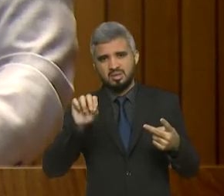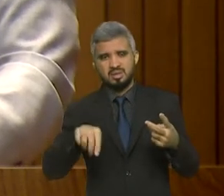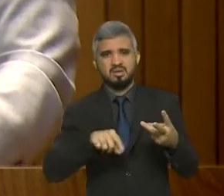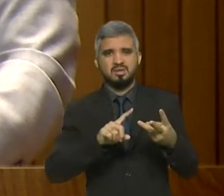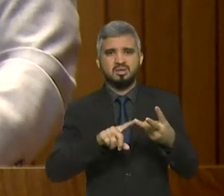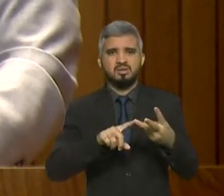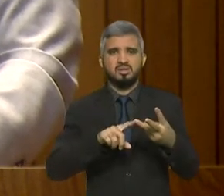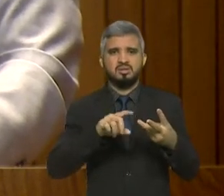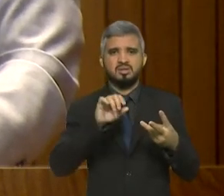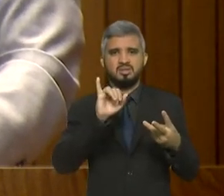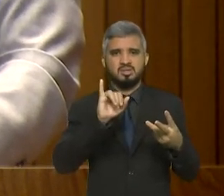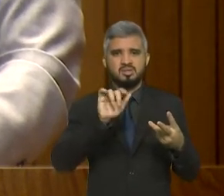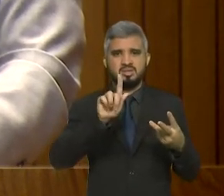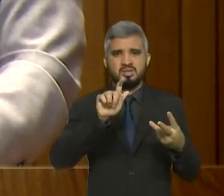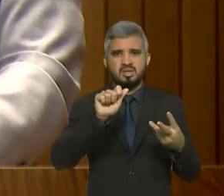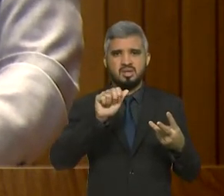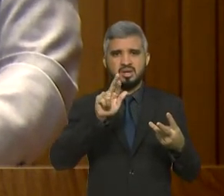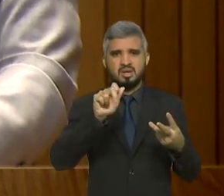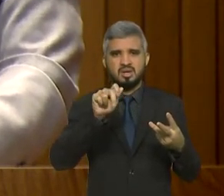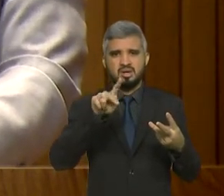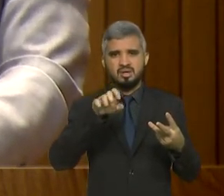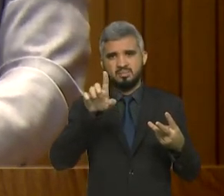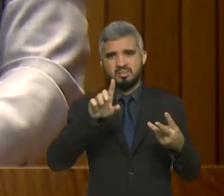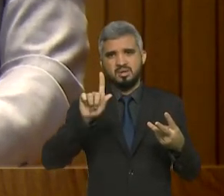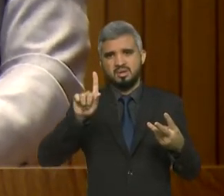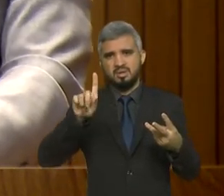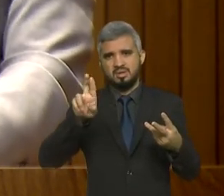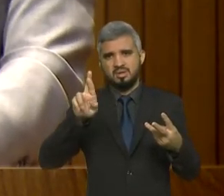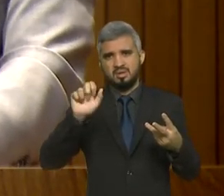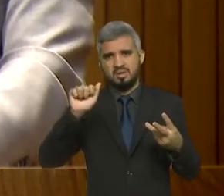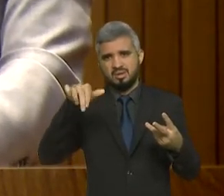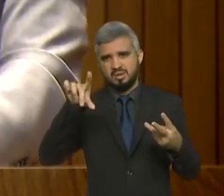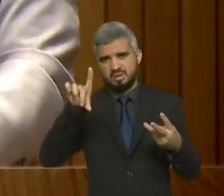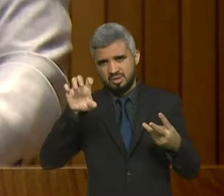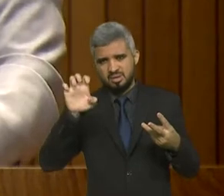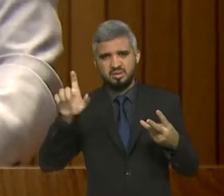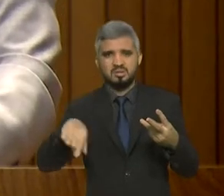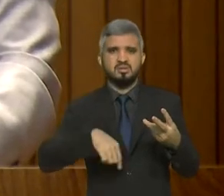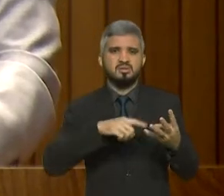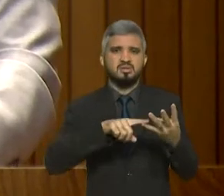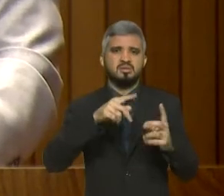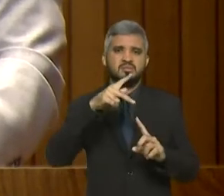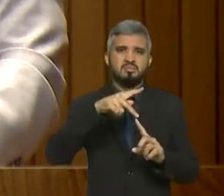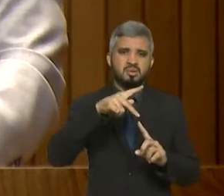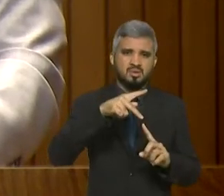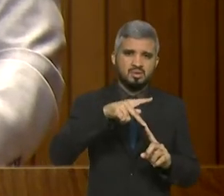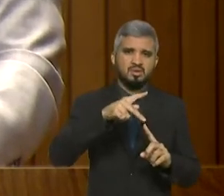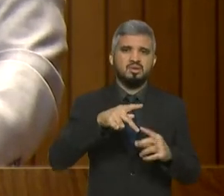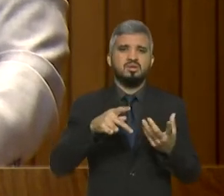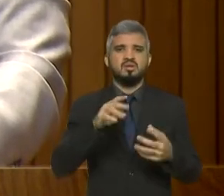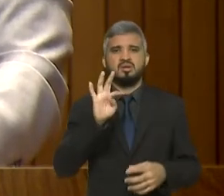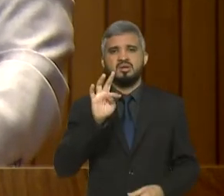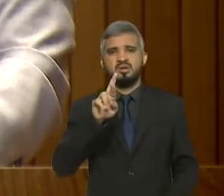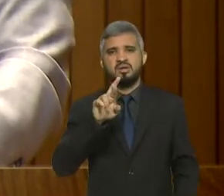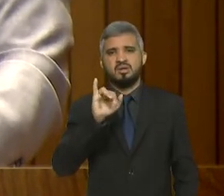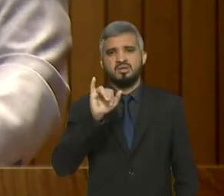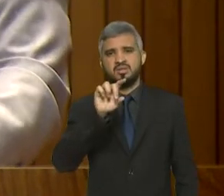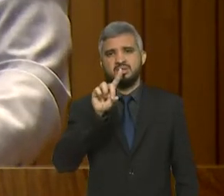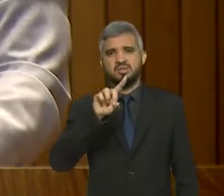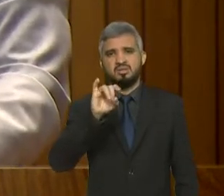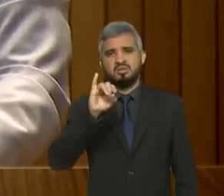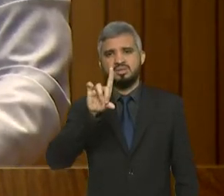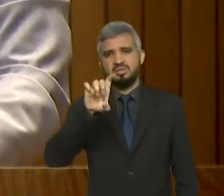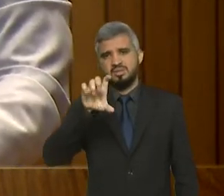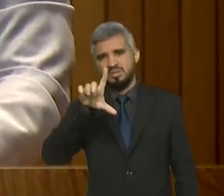Igarapé Grande, ali Pedreiras, Trizidela, aquela Lima Campos, aquela região sendo interligada com